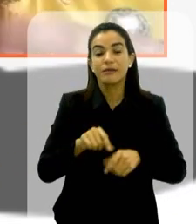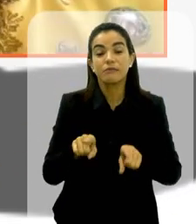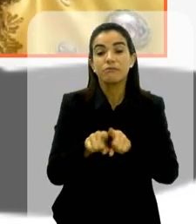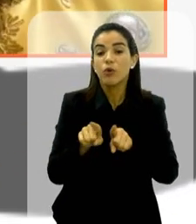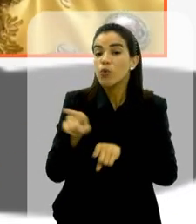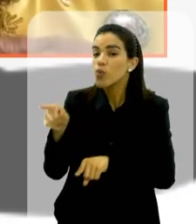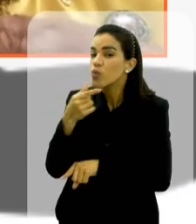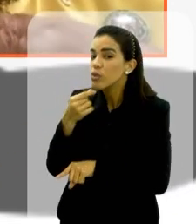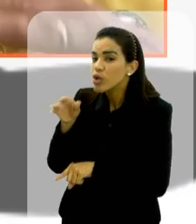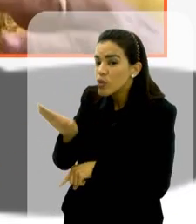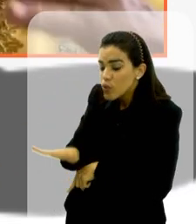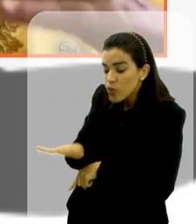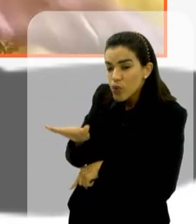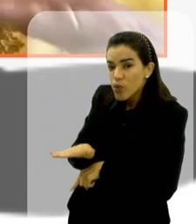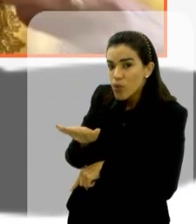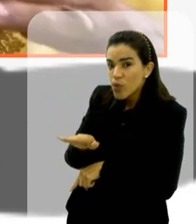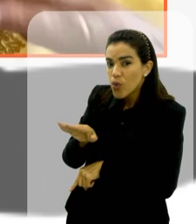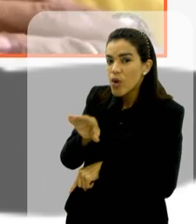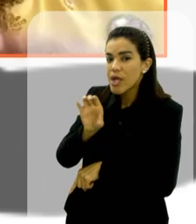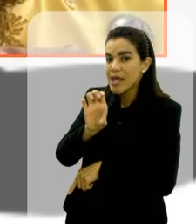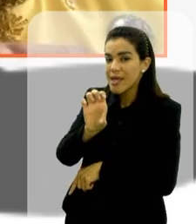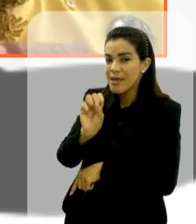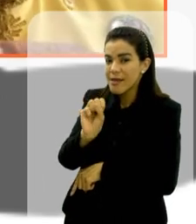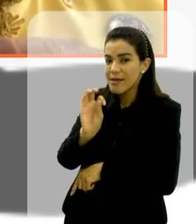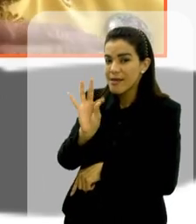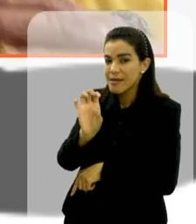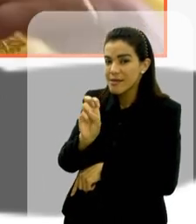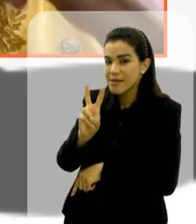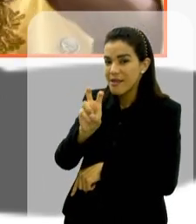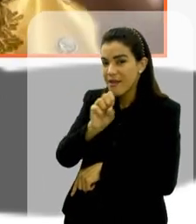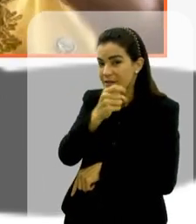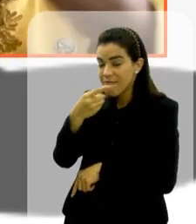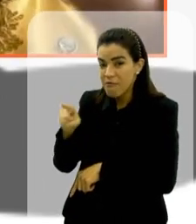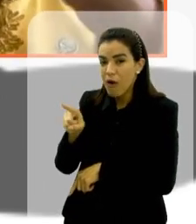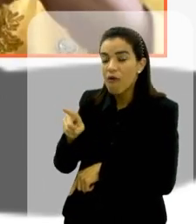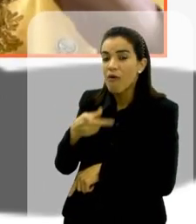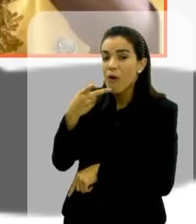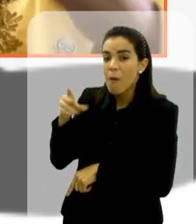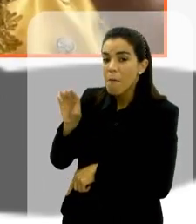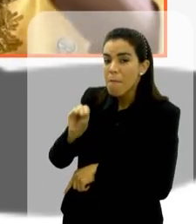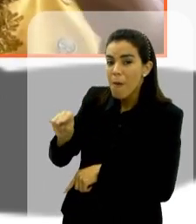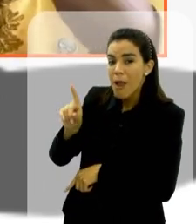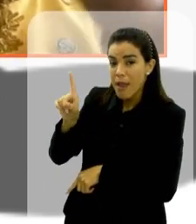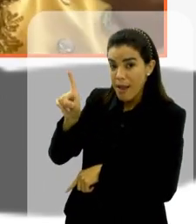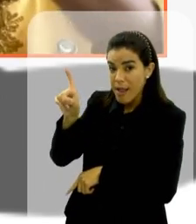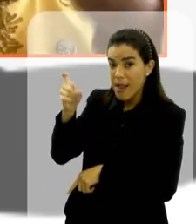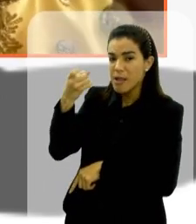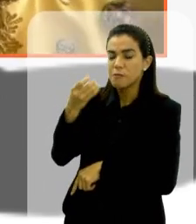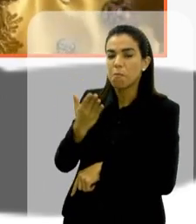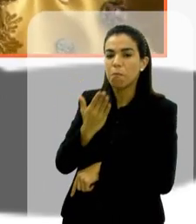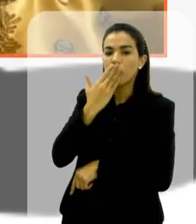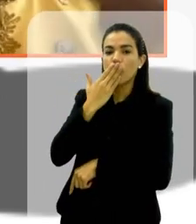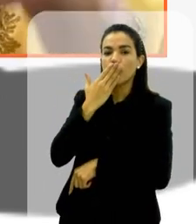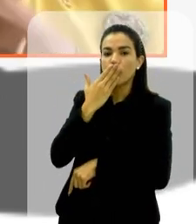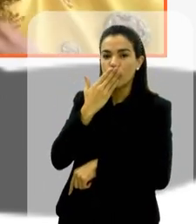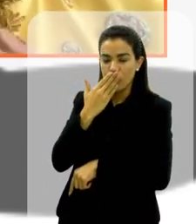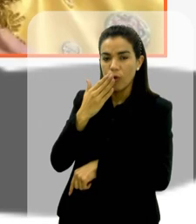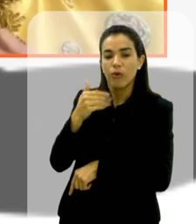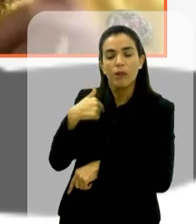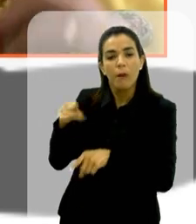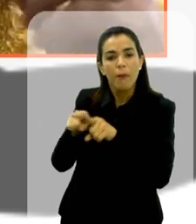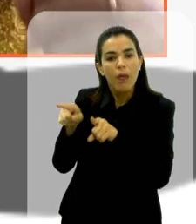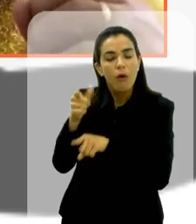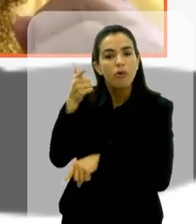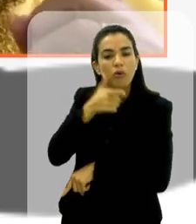um menino chamado Estevão Machado falasse que era mudo, ele era mudo, começasse a falar e escutasse